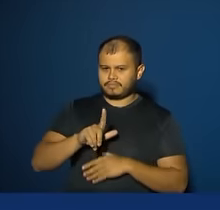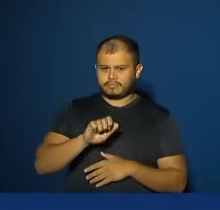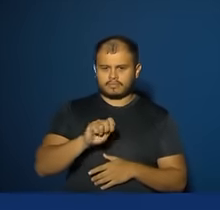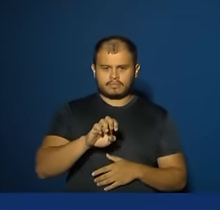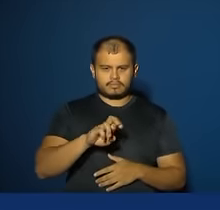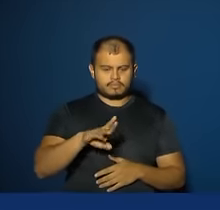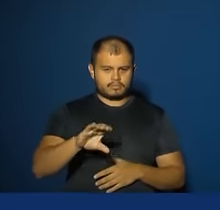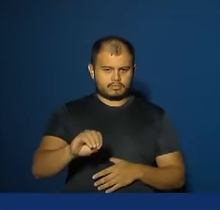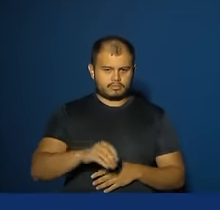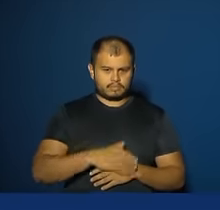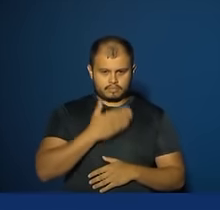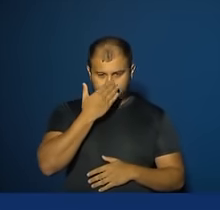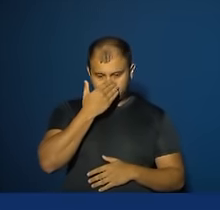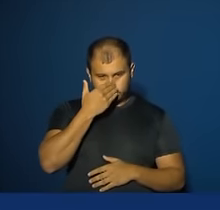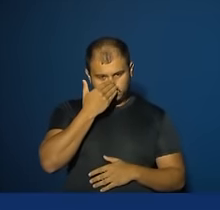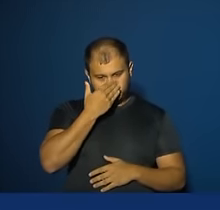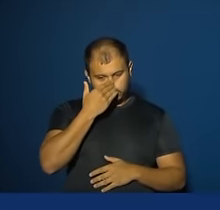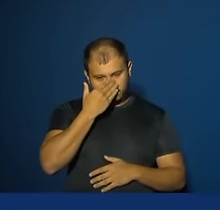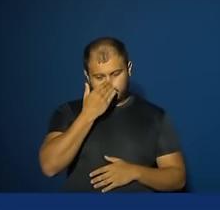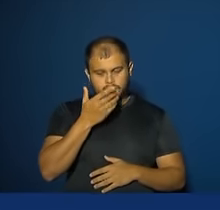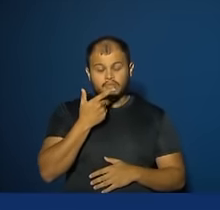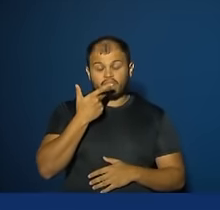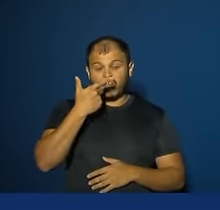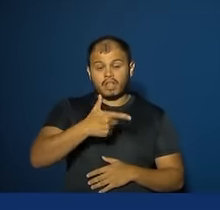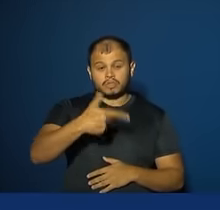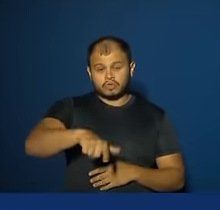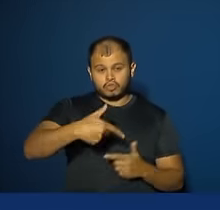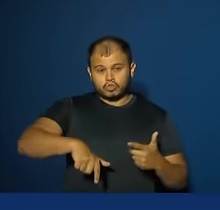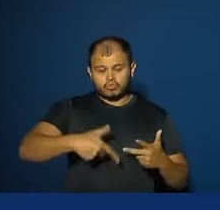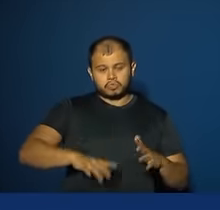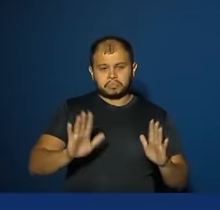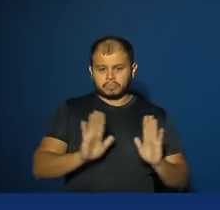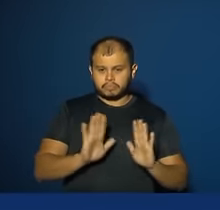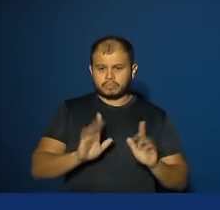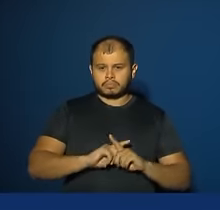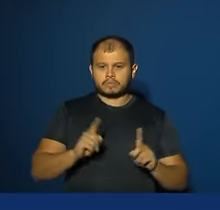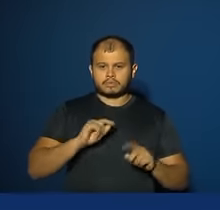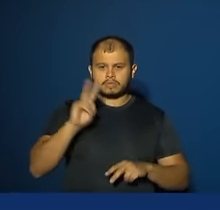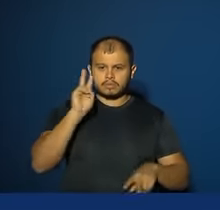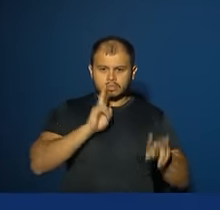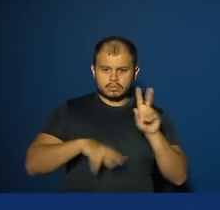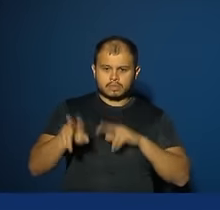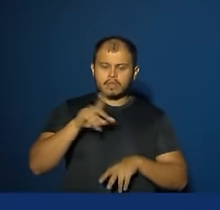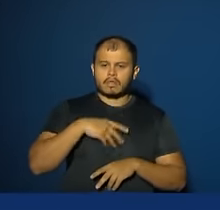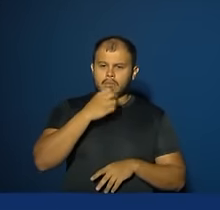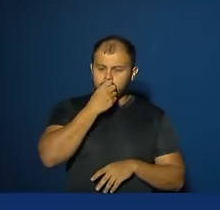Laércio. Para não ser repetitivo, a gente realmente, olhando o setor de utilities, tem boas